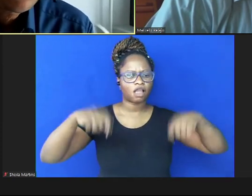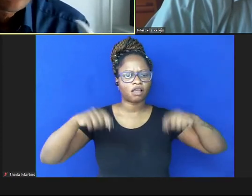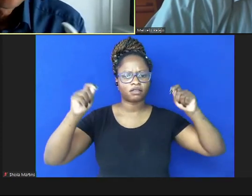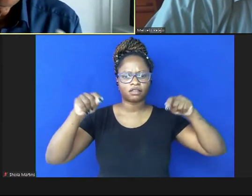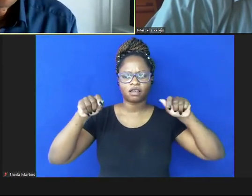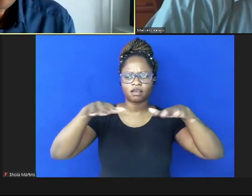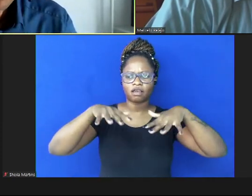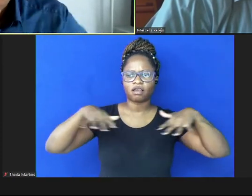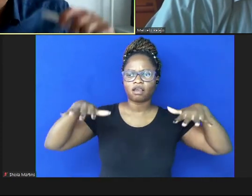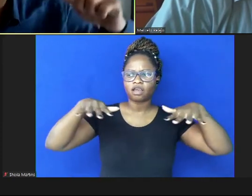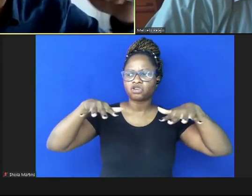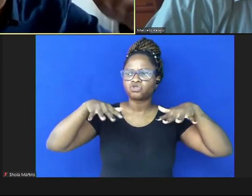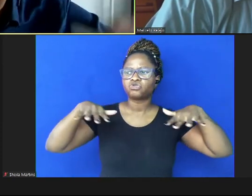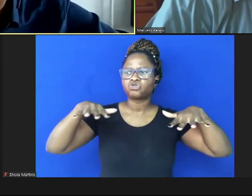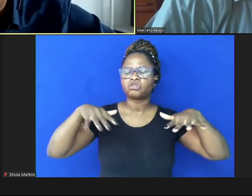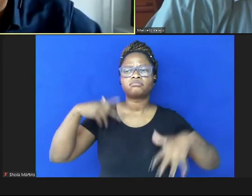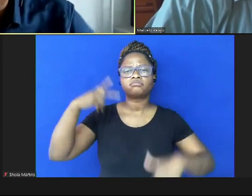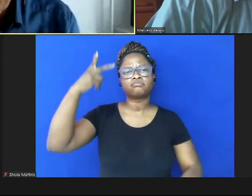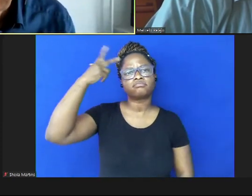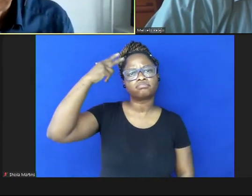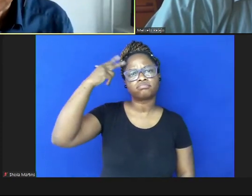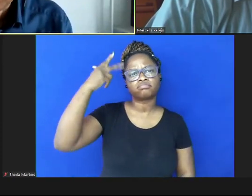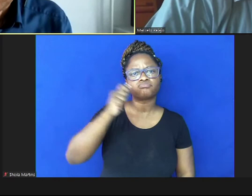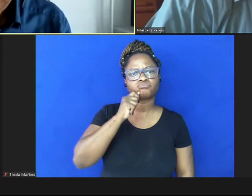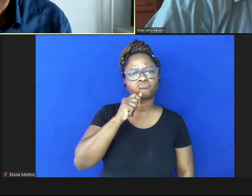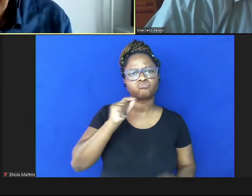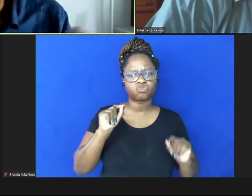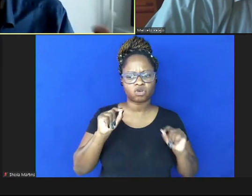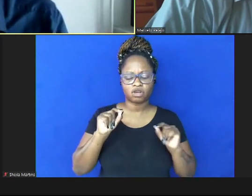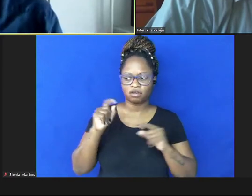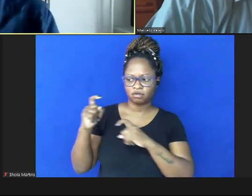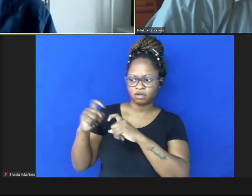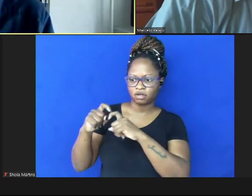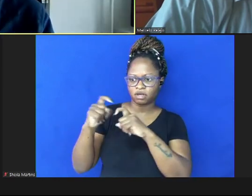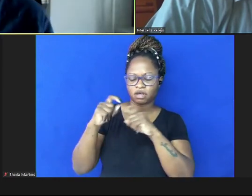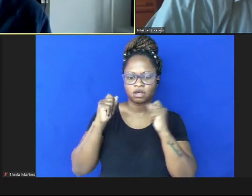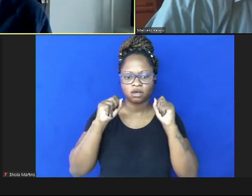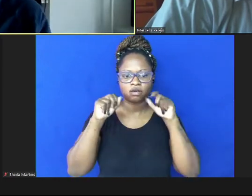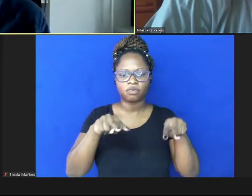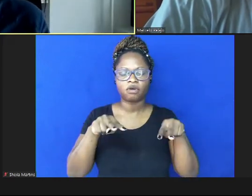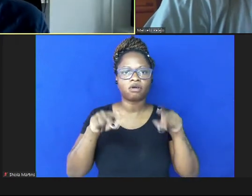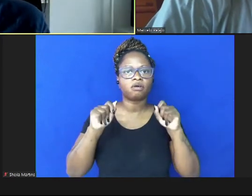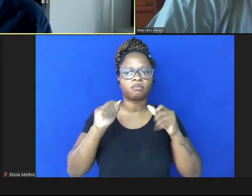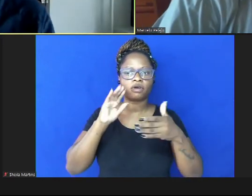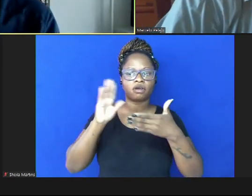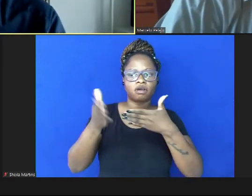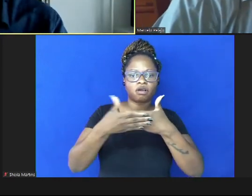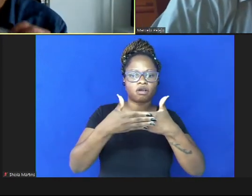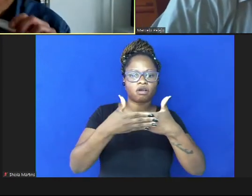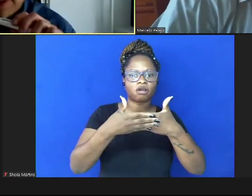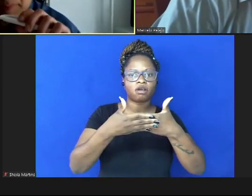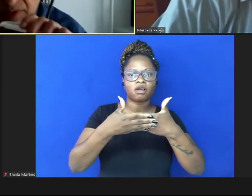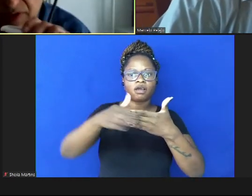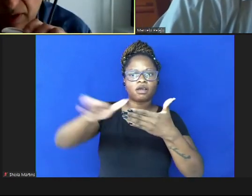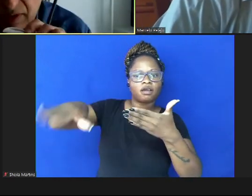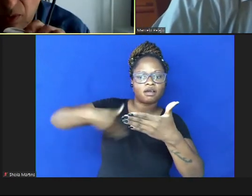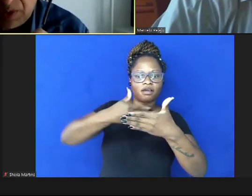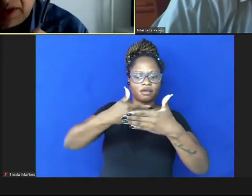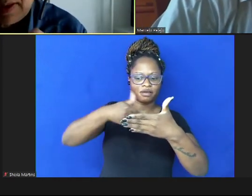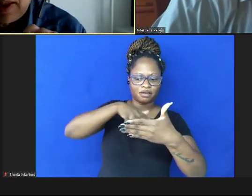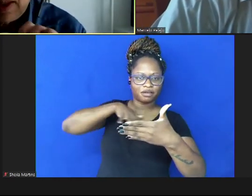em geral, que normalmente não tem nada a ver com a medicina, veja por trás dos bastidores. Como